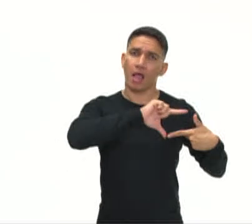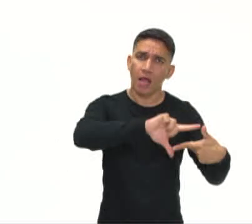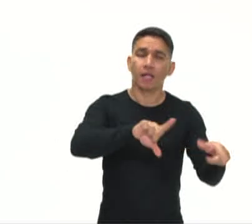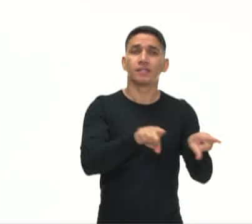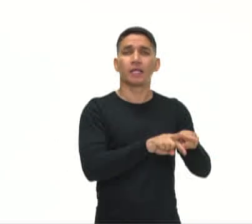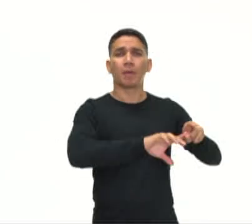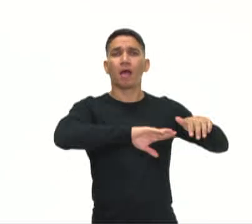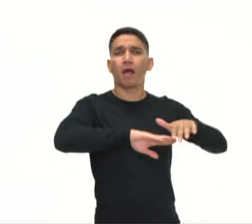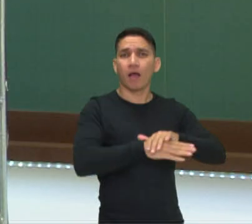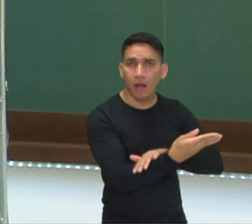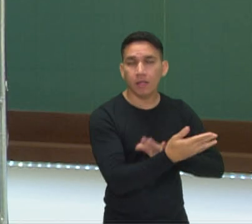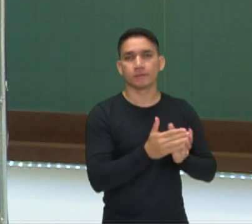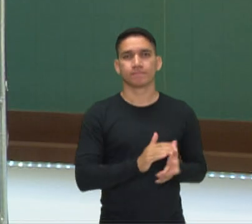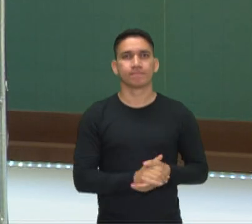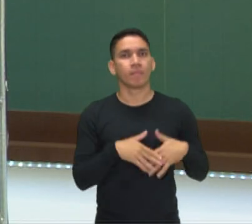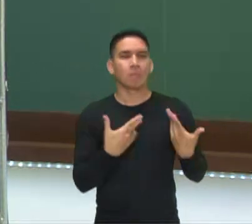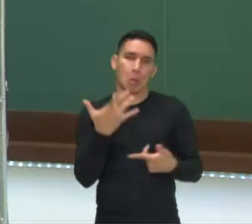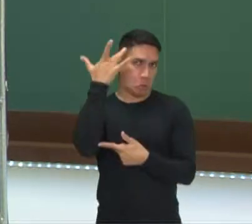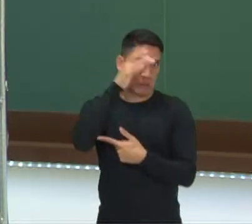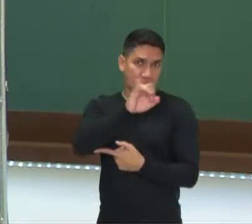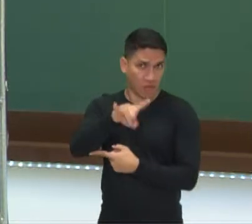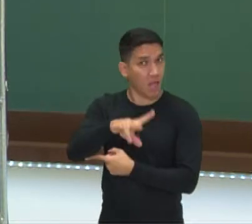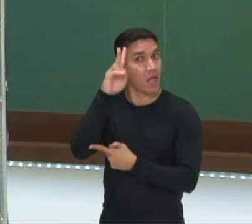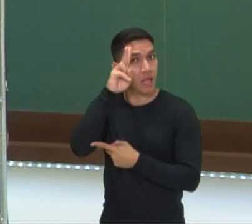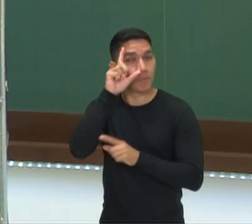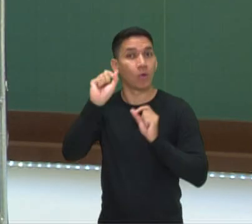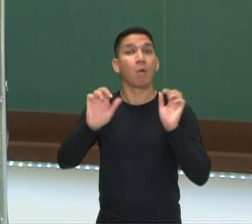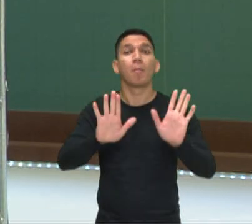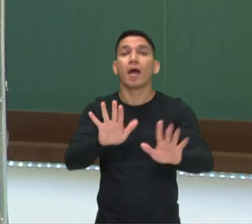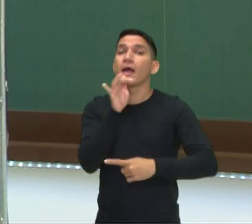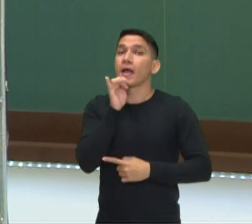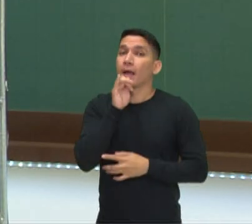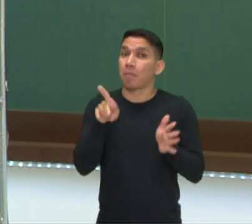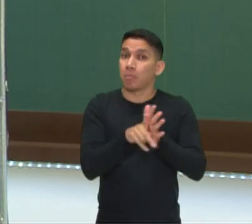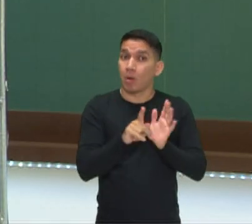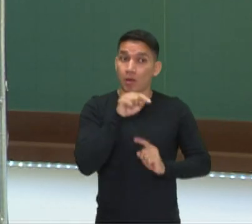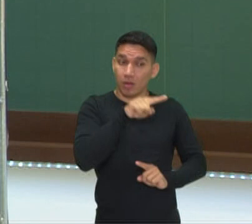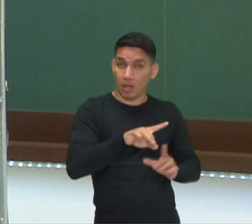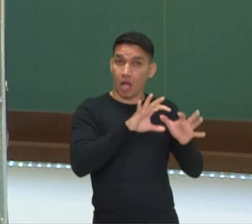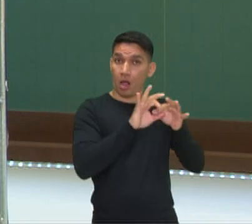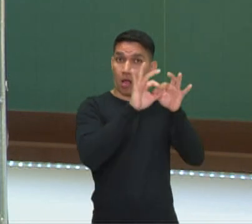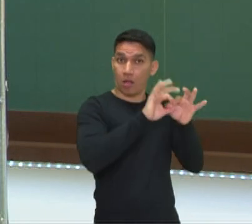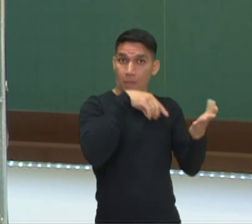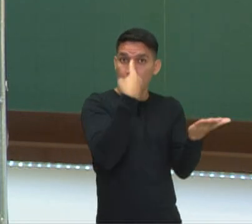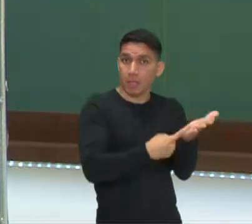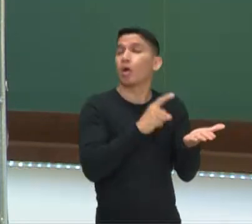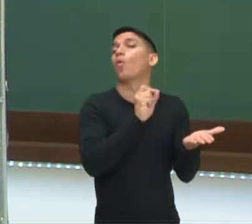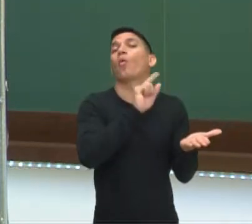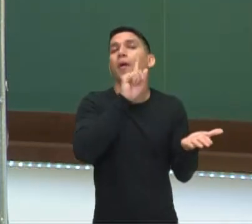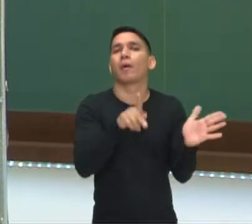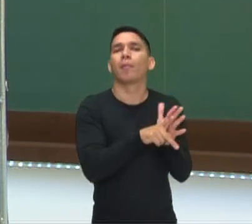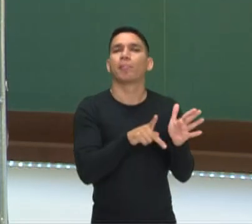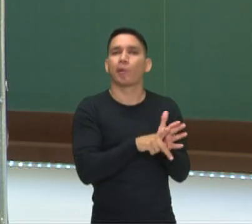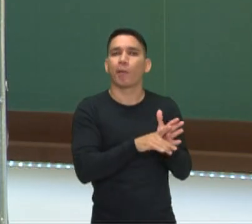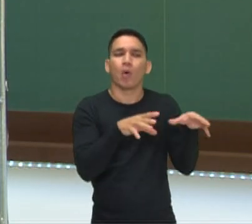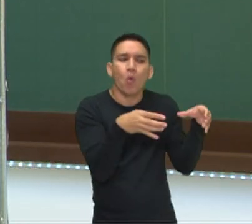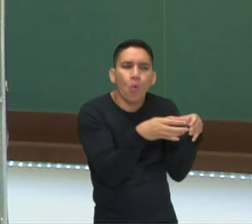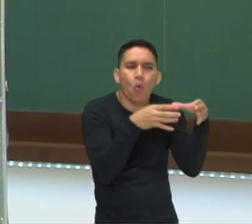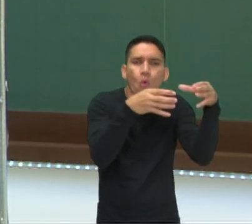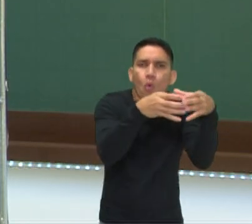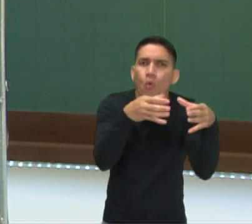e costumes. Então, eu não sei se vocês lembram, mas um exemplo da solidariedade mecânica são algumas